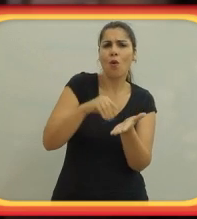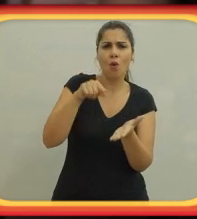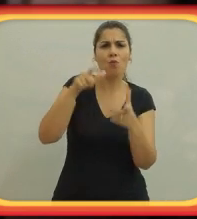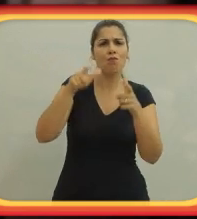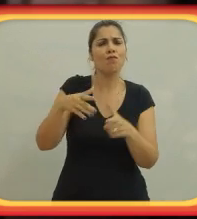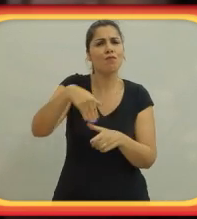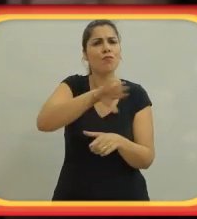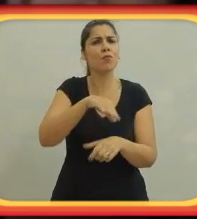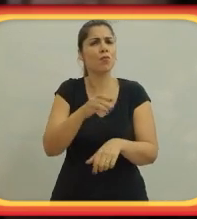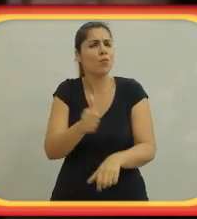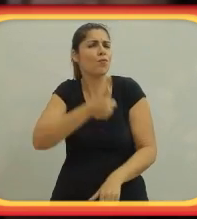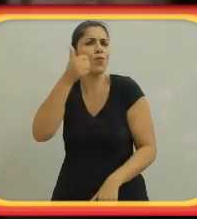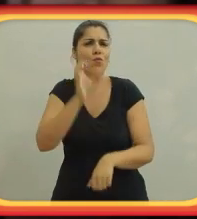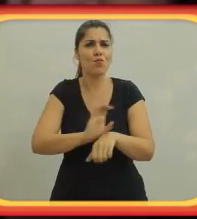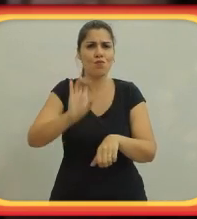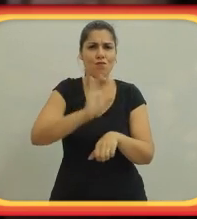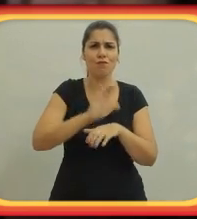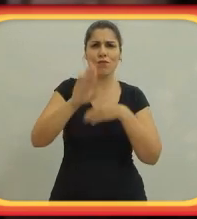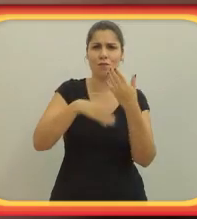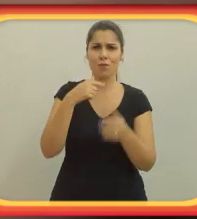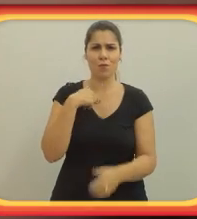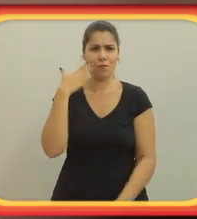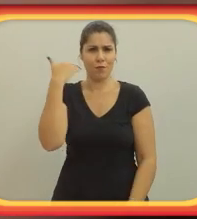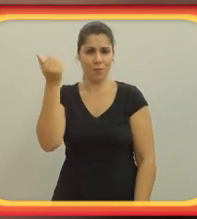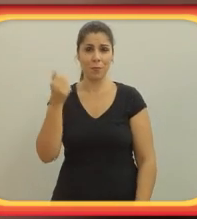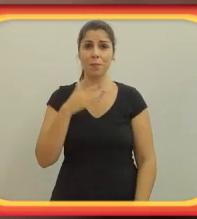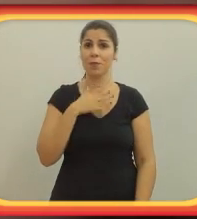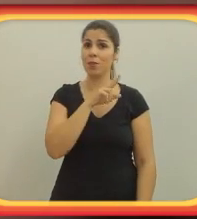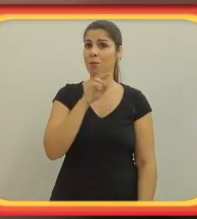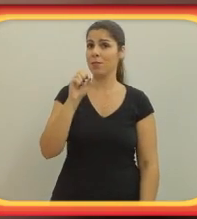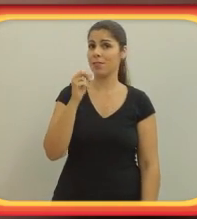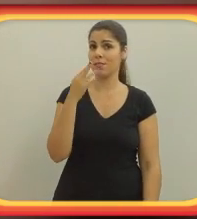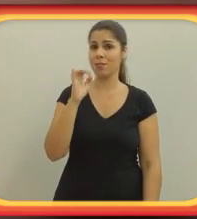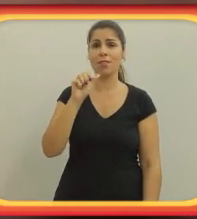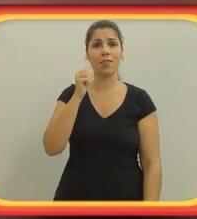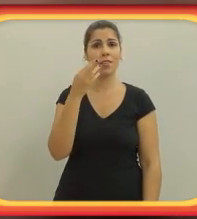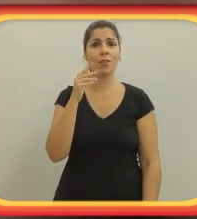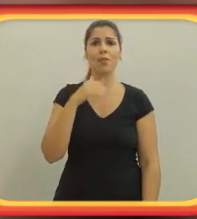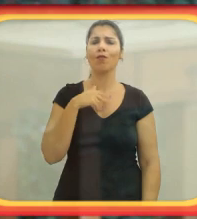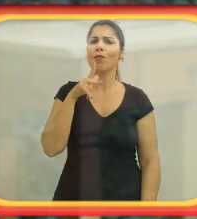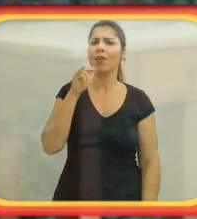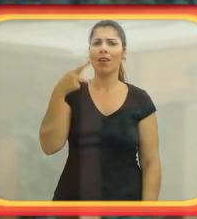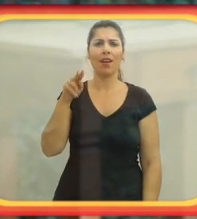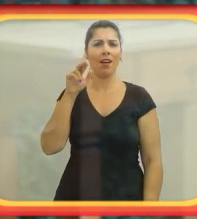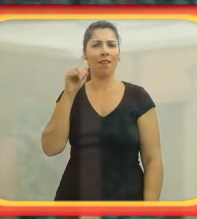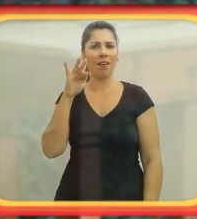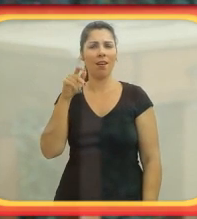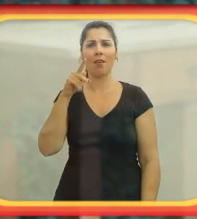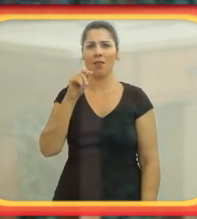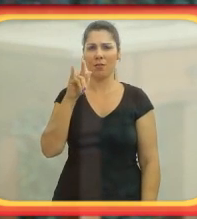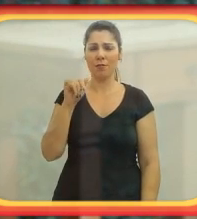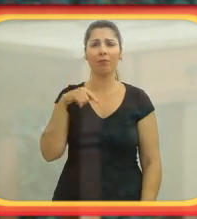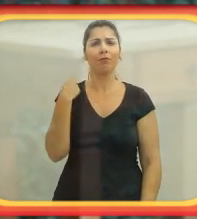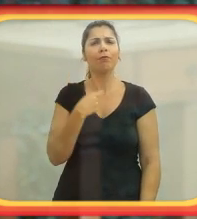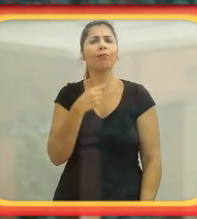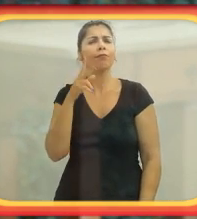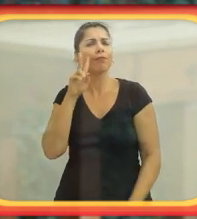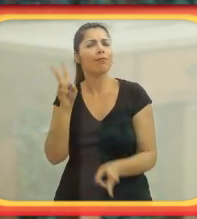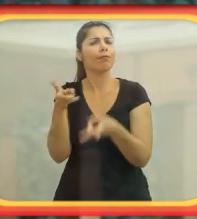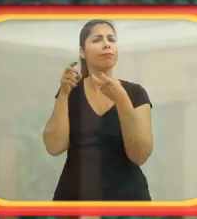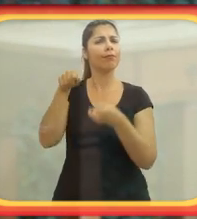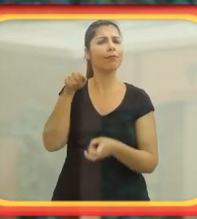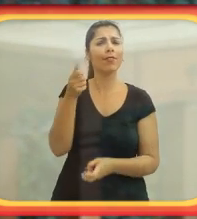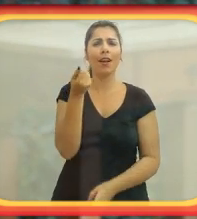meu talento. Aí eles colocaram os melhores cursos para desenvolver o meu talento. Meu nome é Sérgio Zilbastan de Abreu, sou